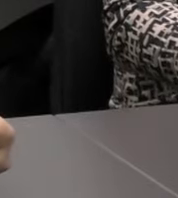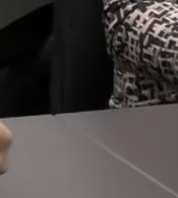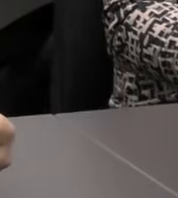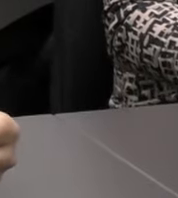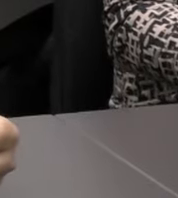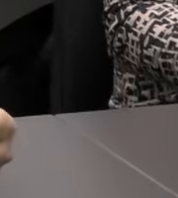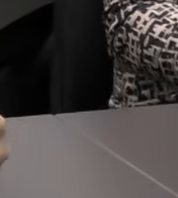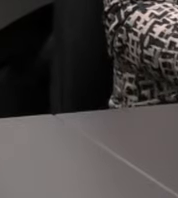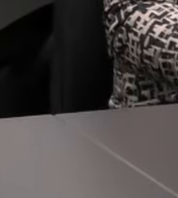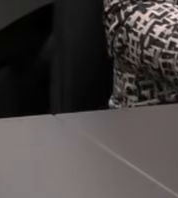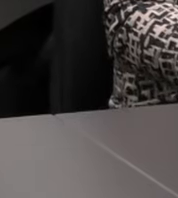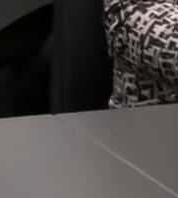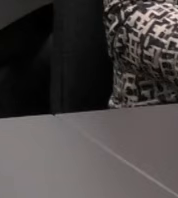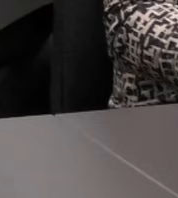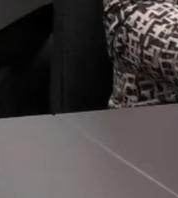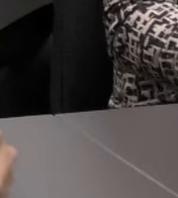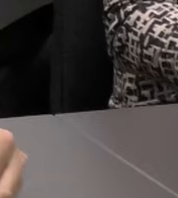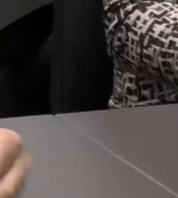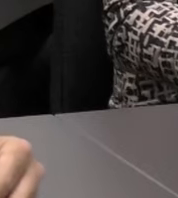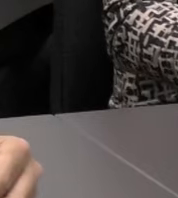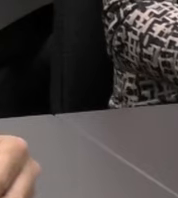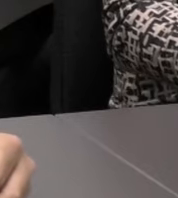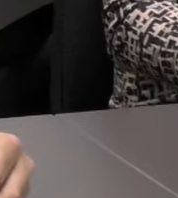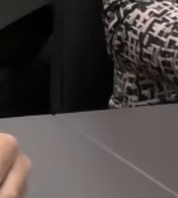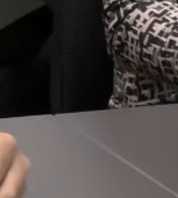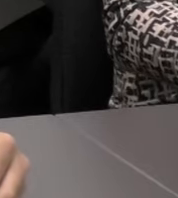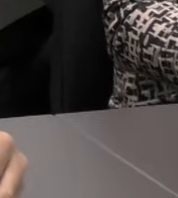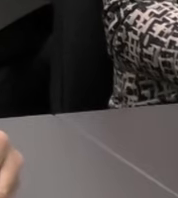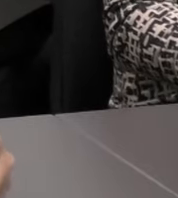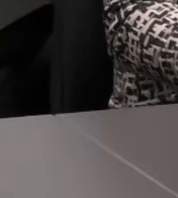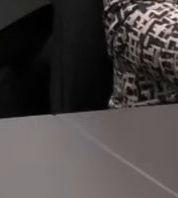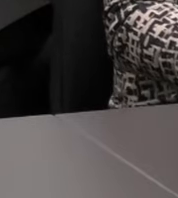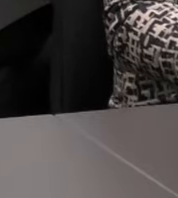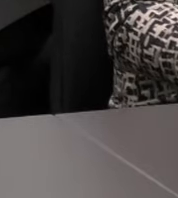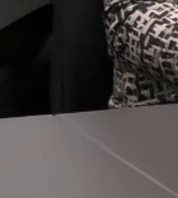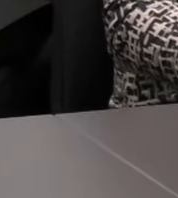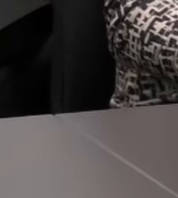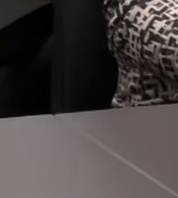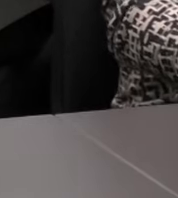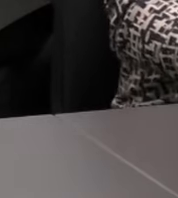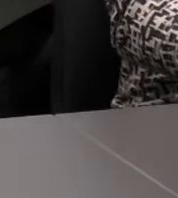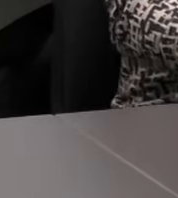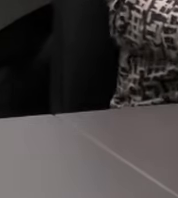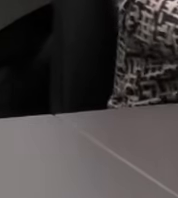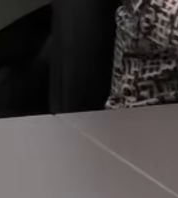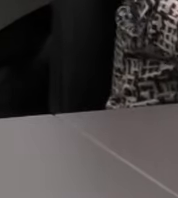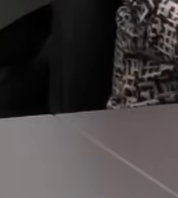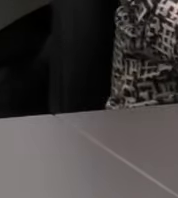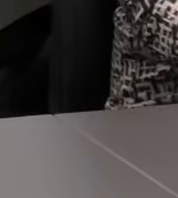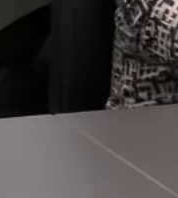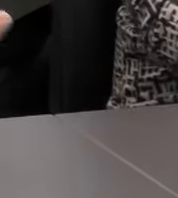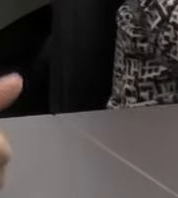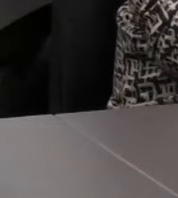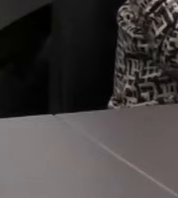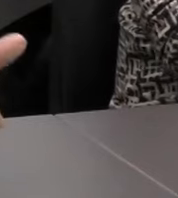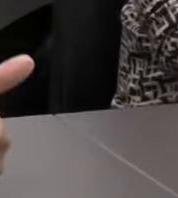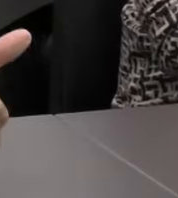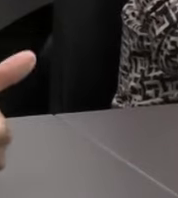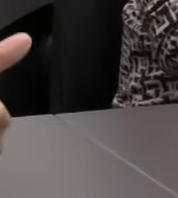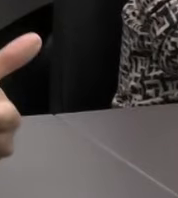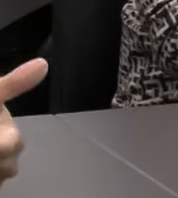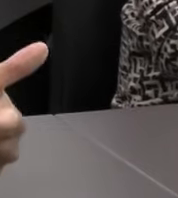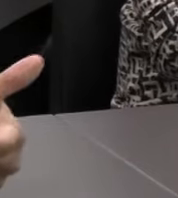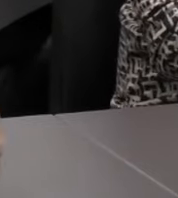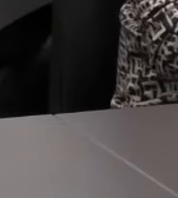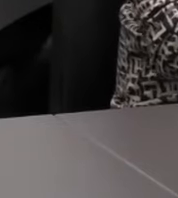dispositivo da lei que vincula a autoridade policial uma eventual representação pela